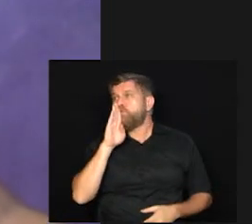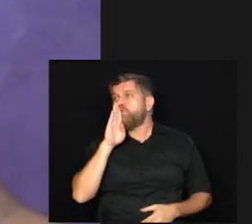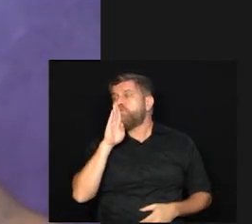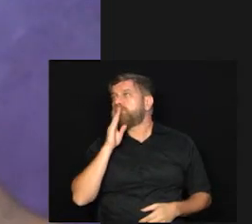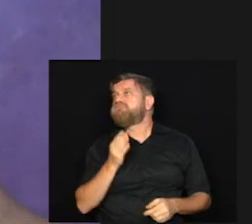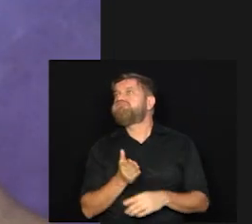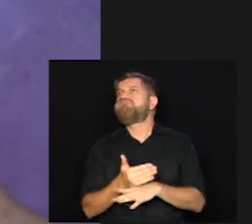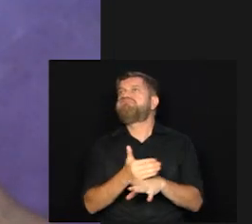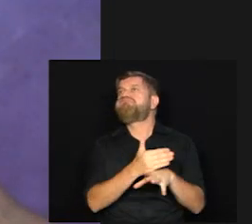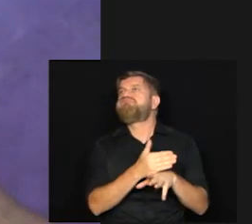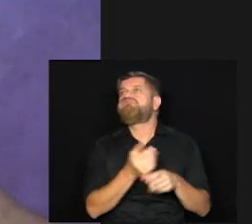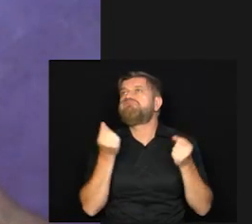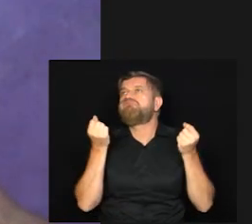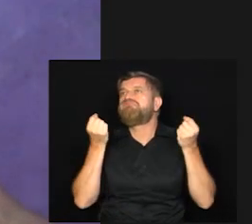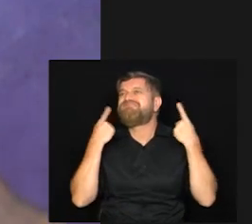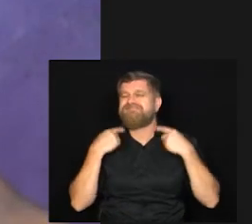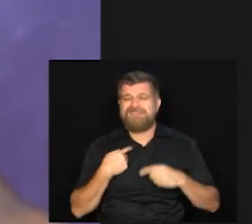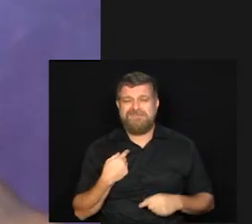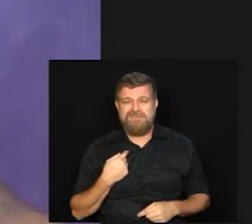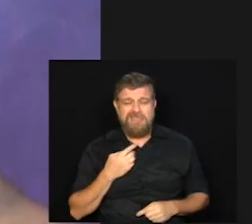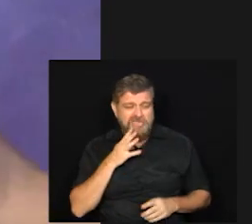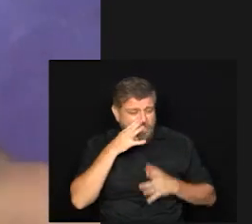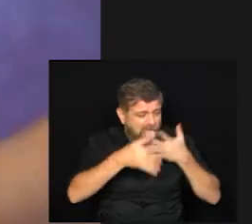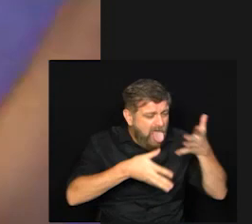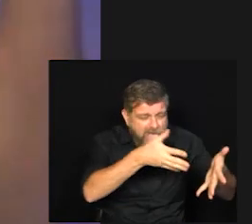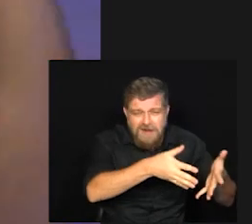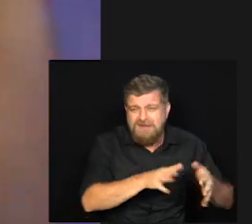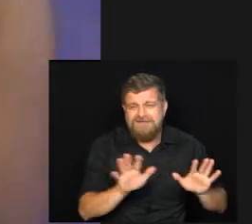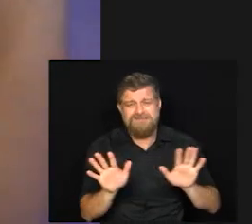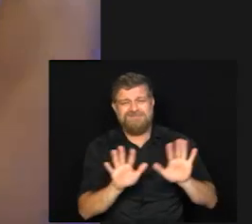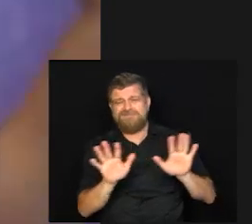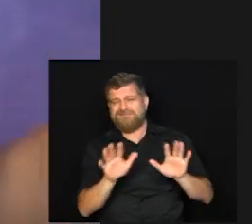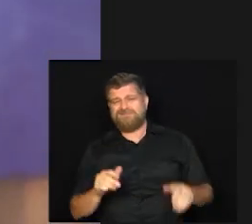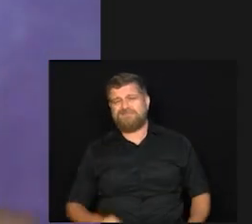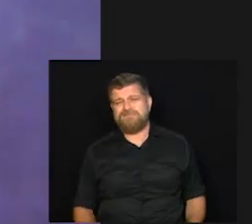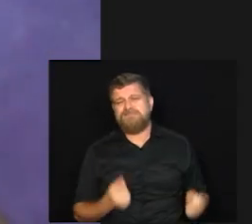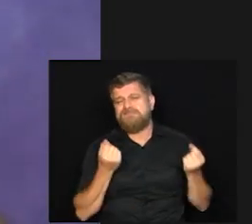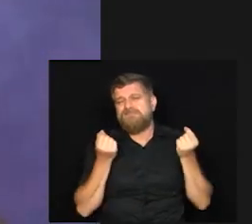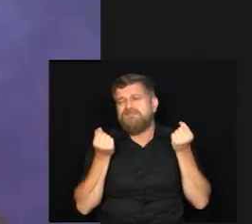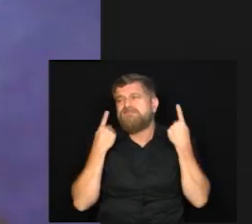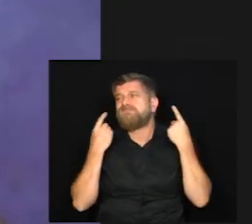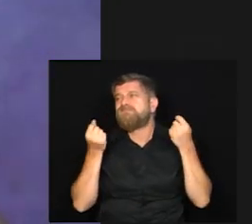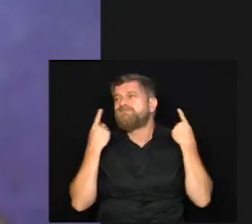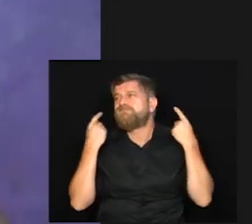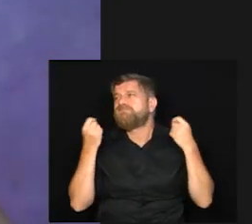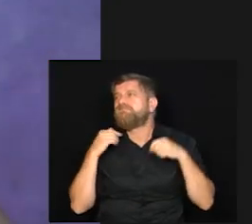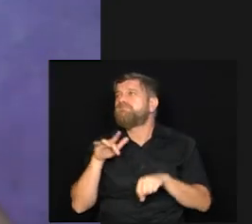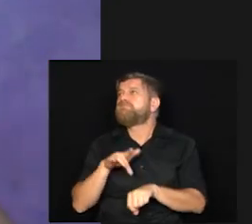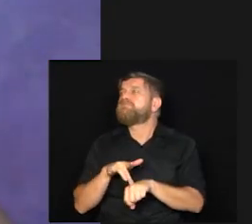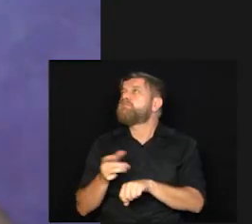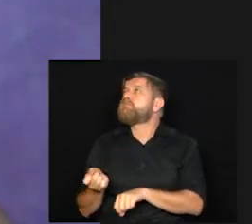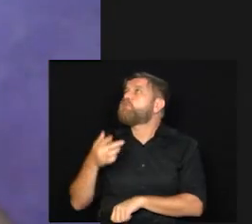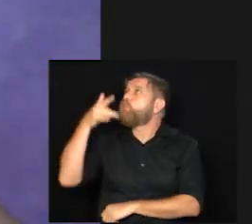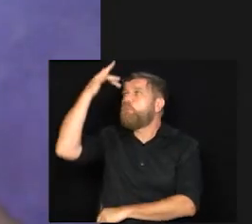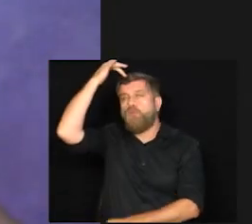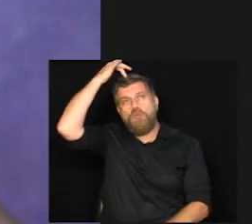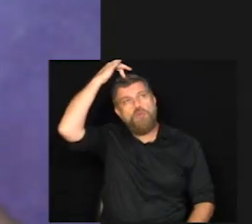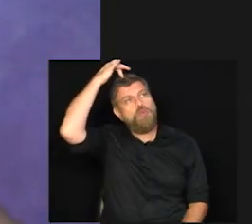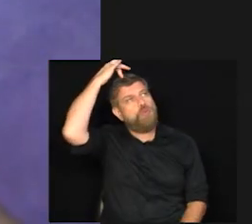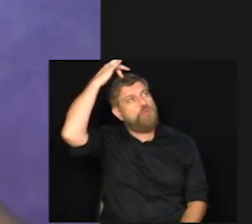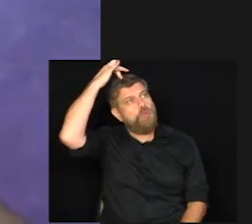já vale mais que 1000 palavras. E a partir do momento que você ignora, a pessoa perde,